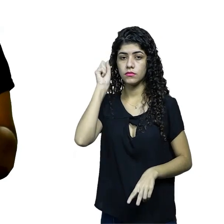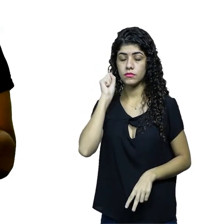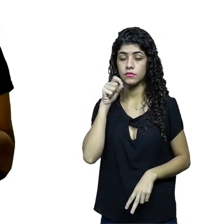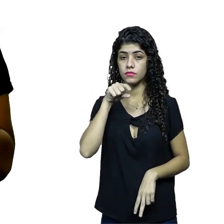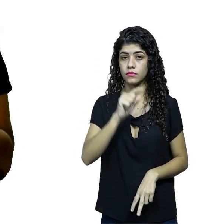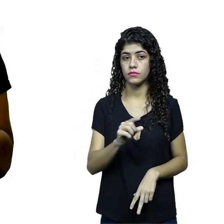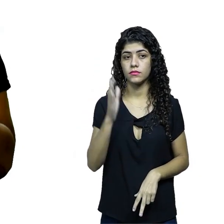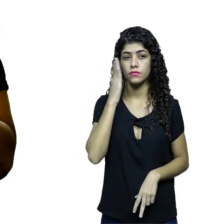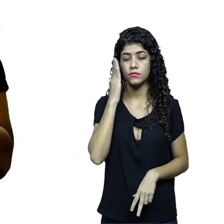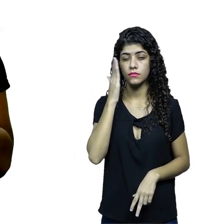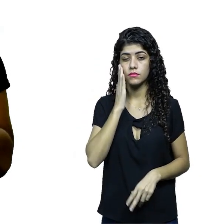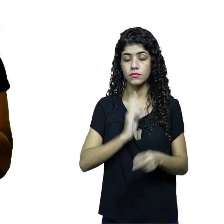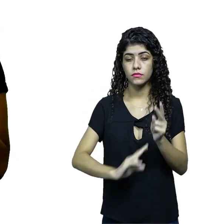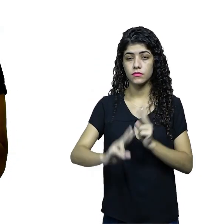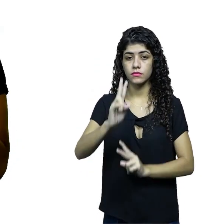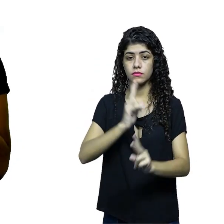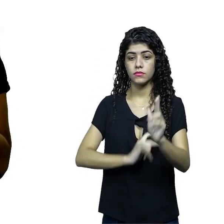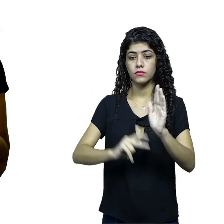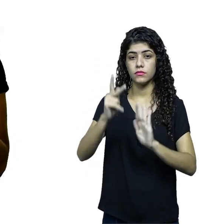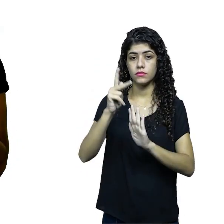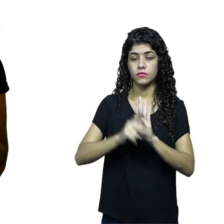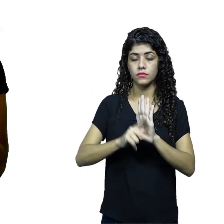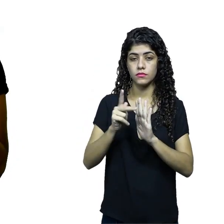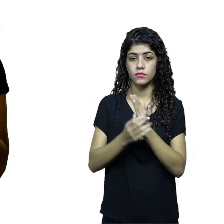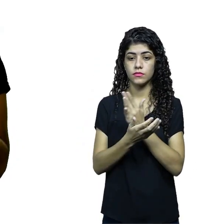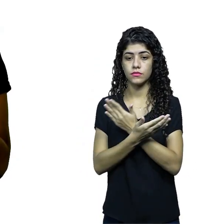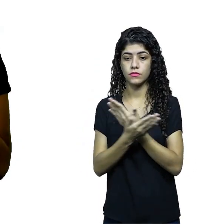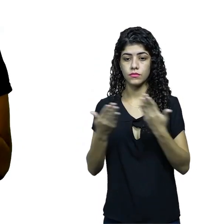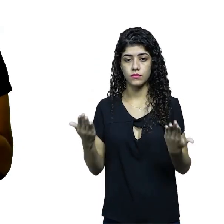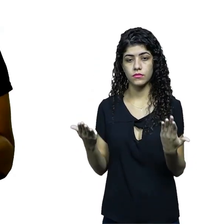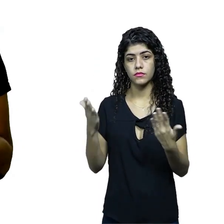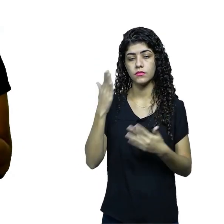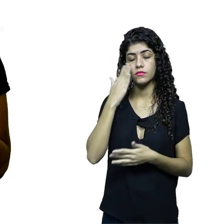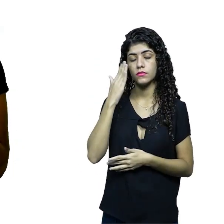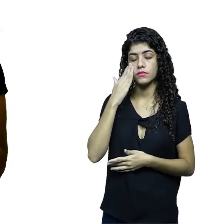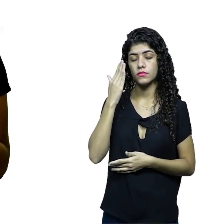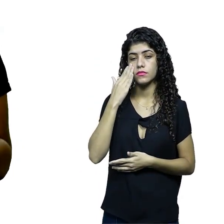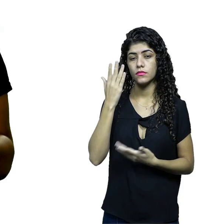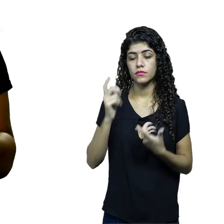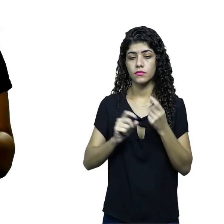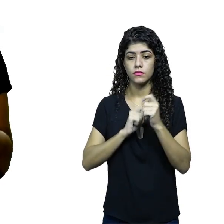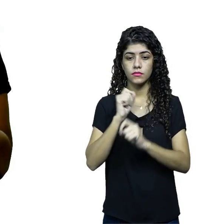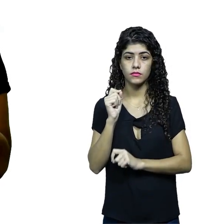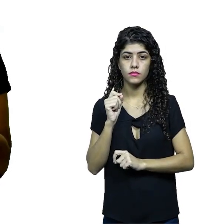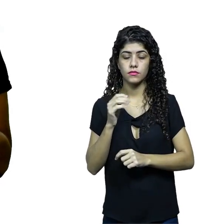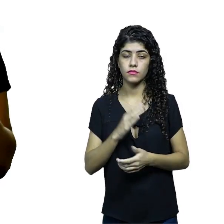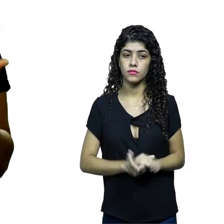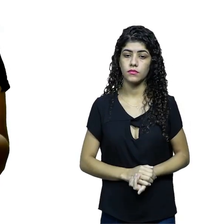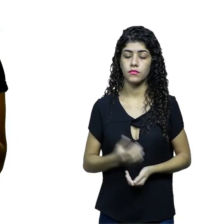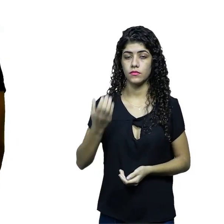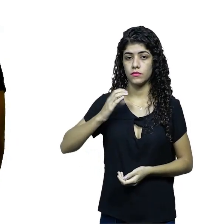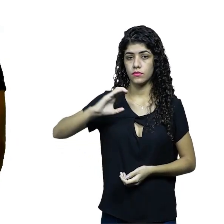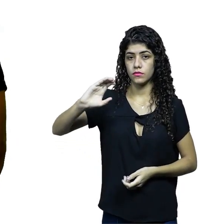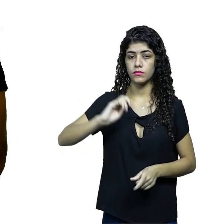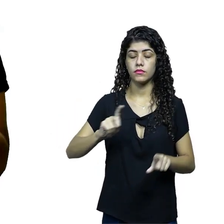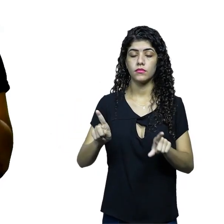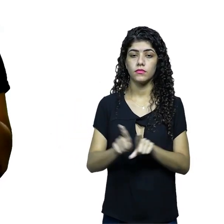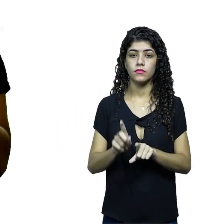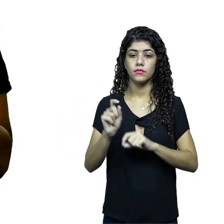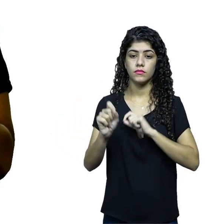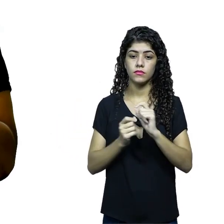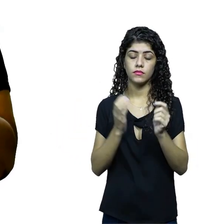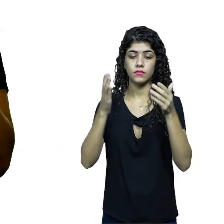Então é interessante que vocês compreendam sempre que esse projeto de vocês, apesar de artístico, apesar do teor cultural,